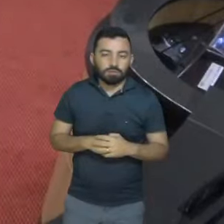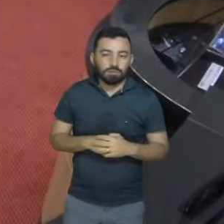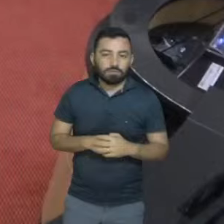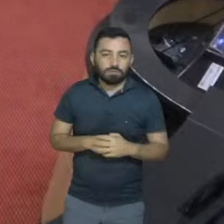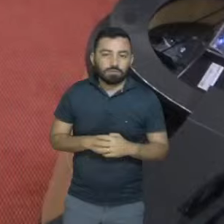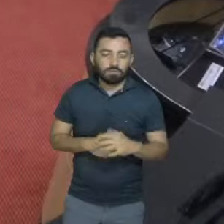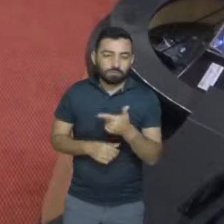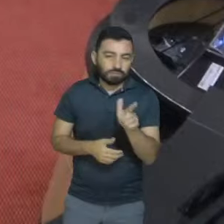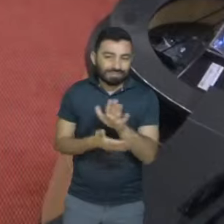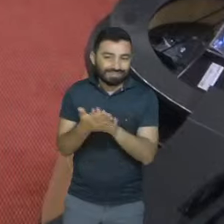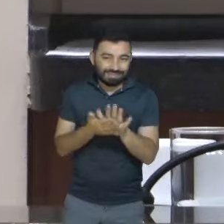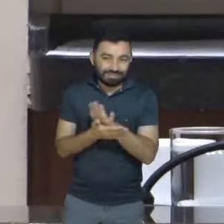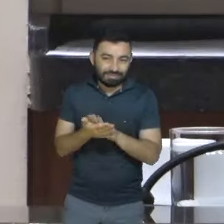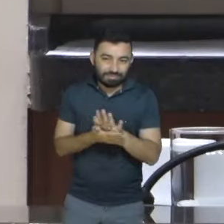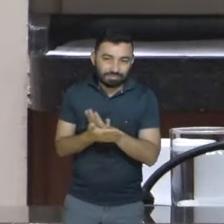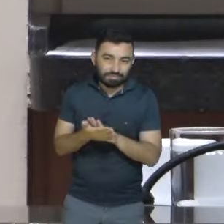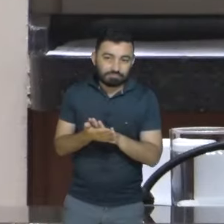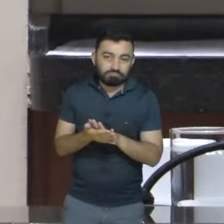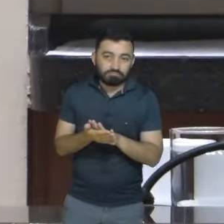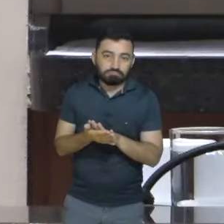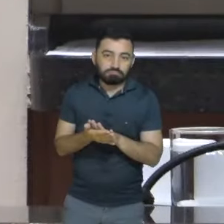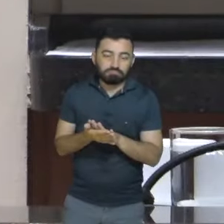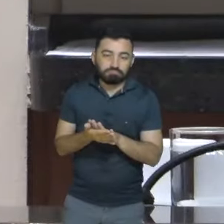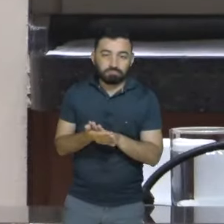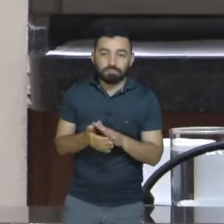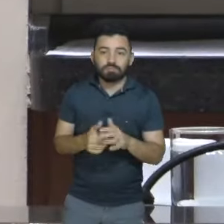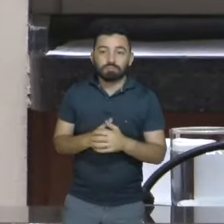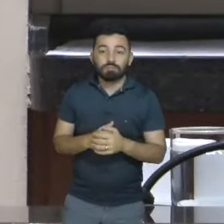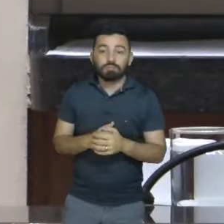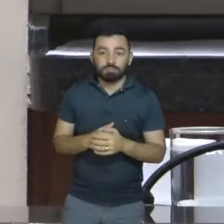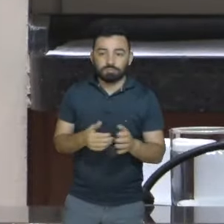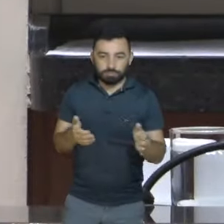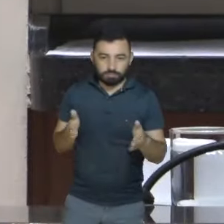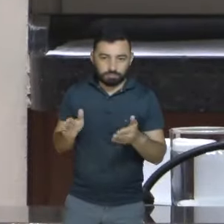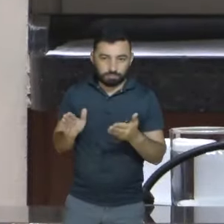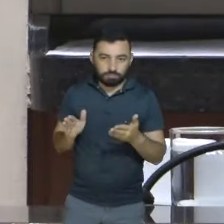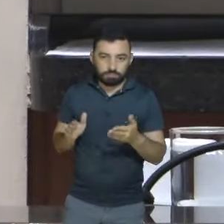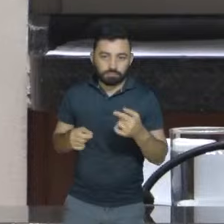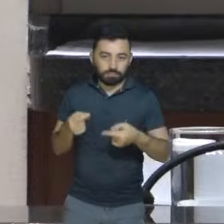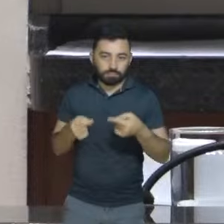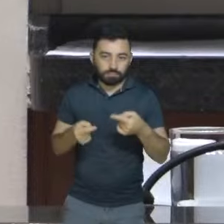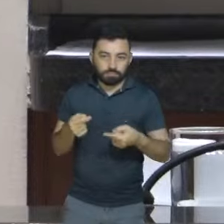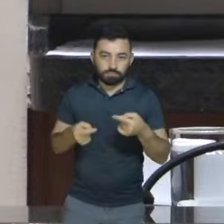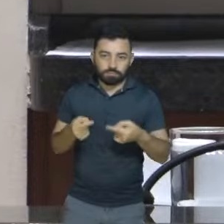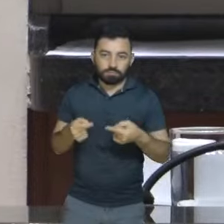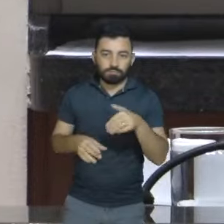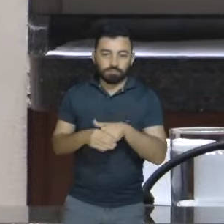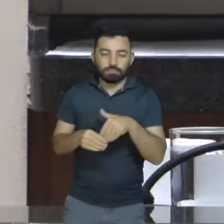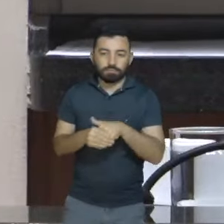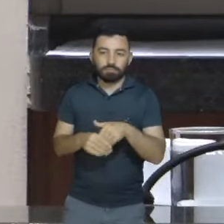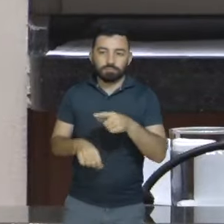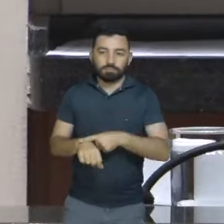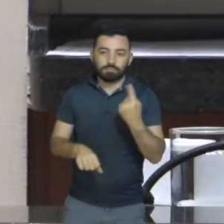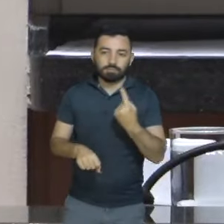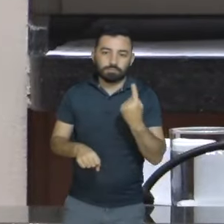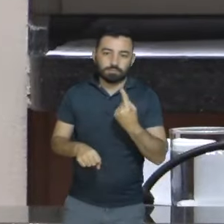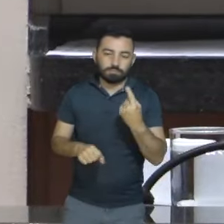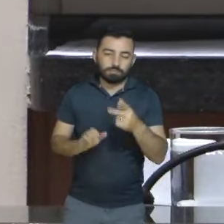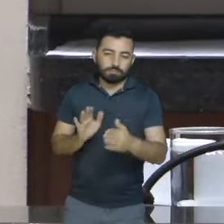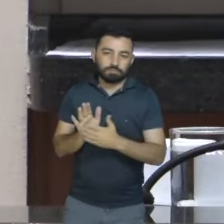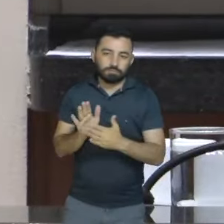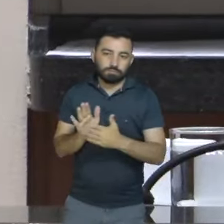Não havendo nenhuma objeção, passamos à discussão e votação em primeiro turno da proposta